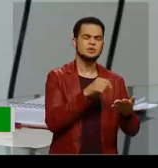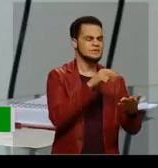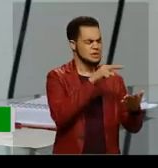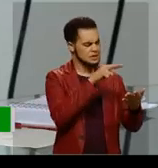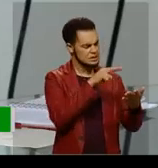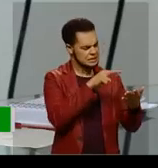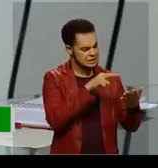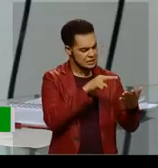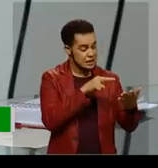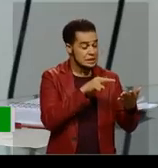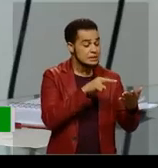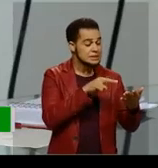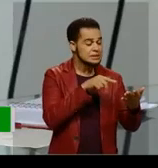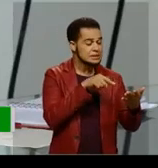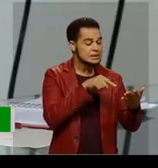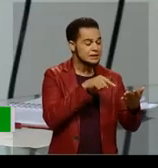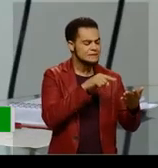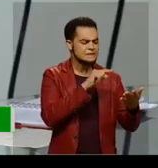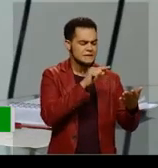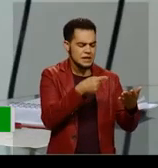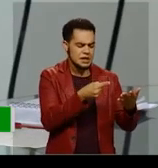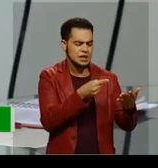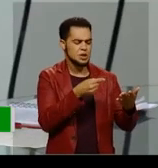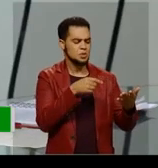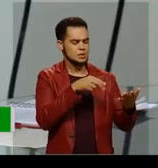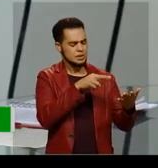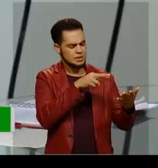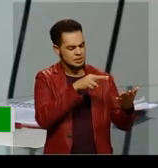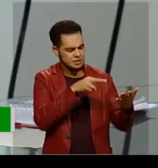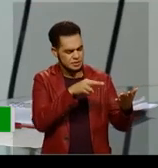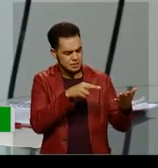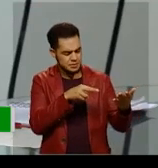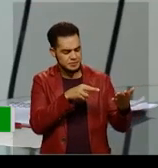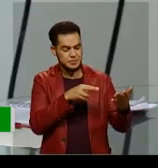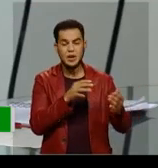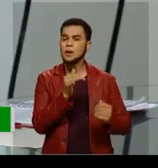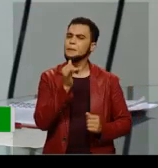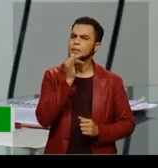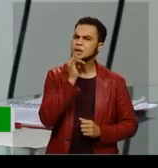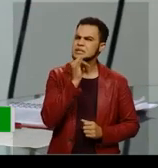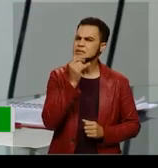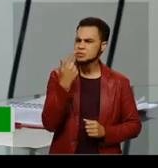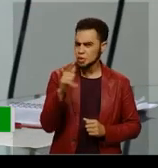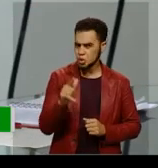assim, os jovens alegres